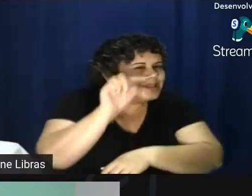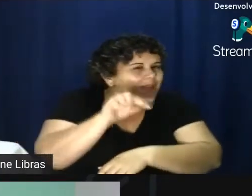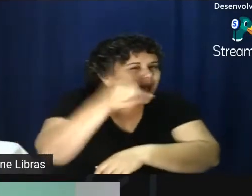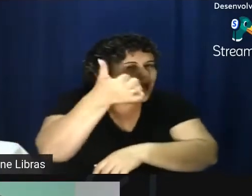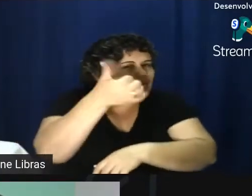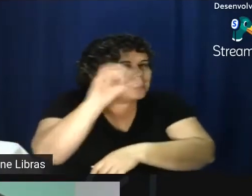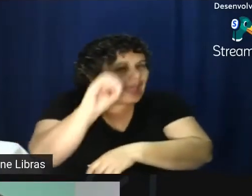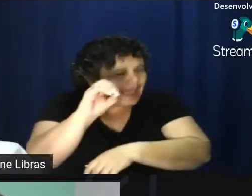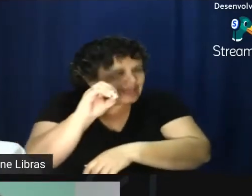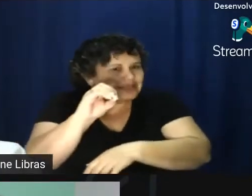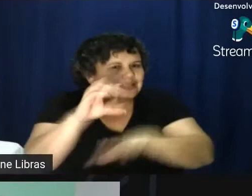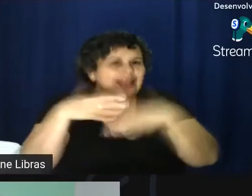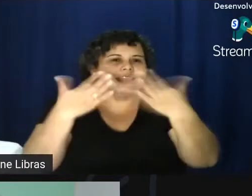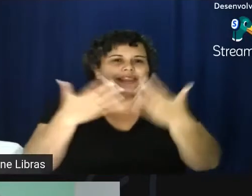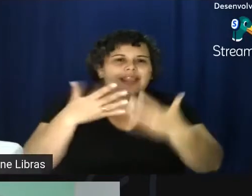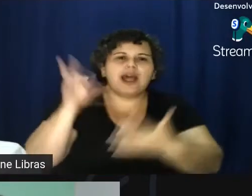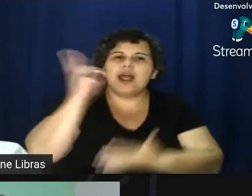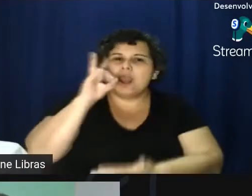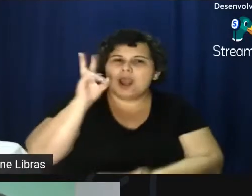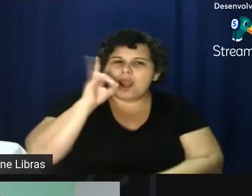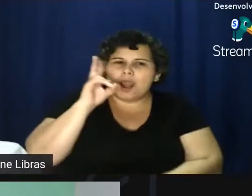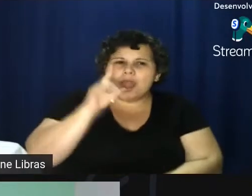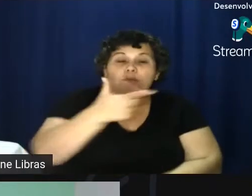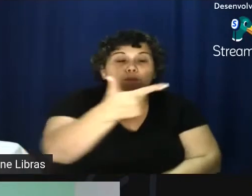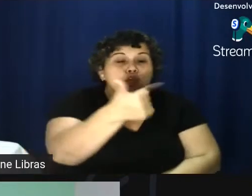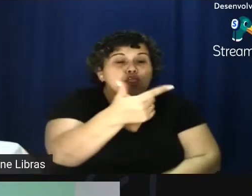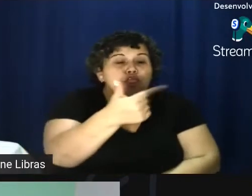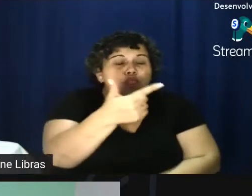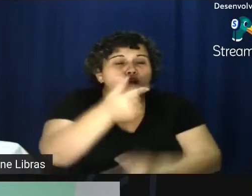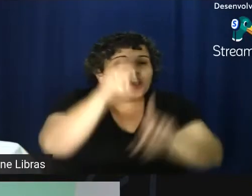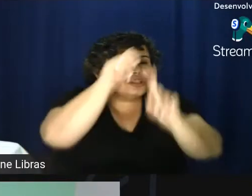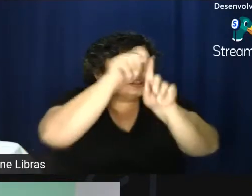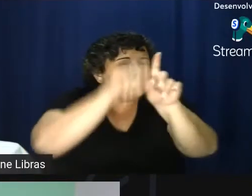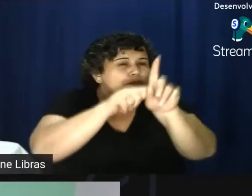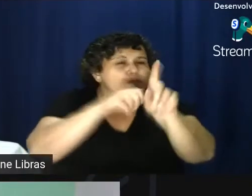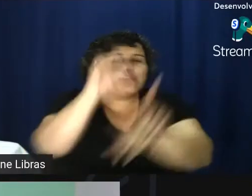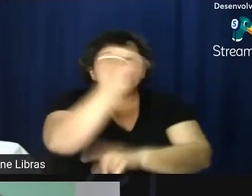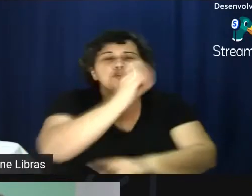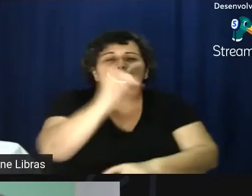o mês, era dia 12 de outubro de